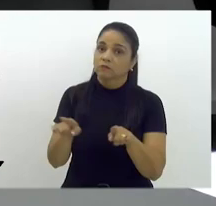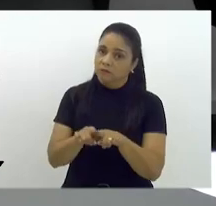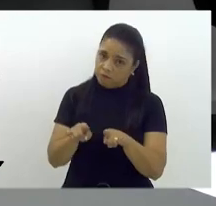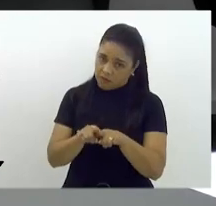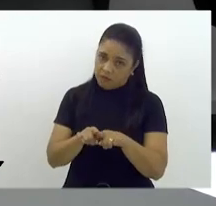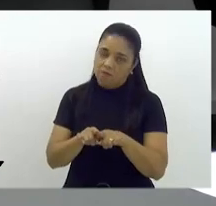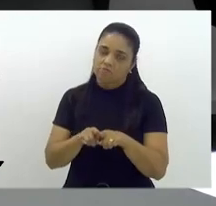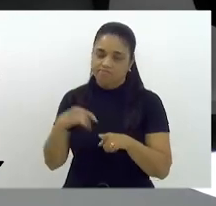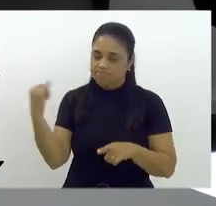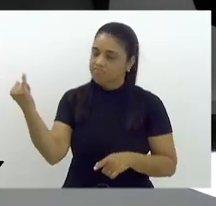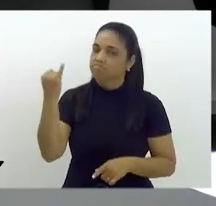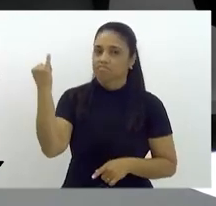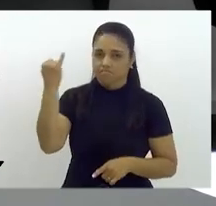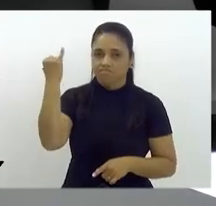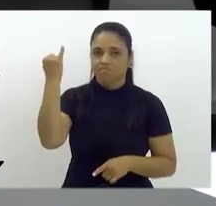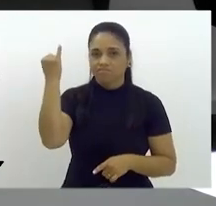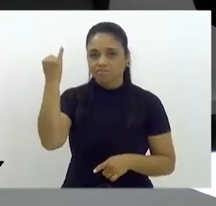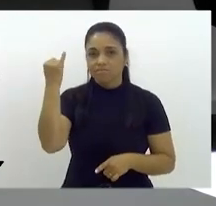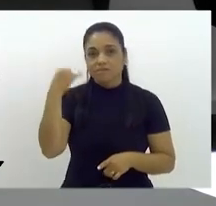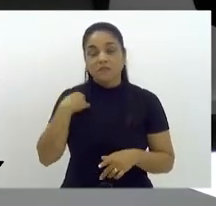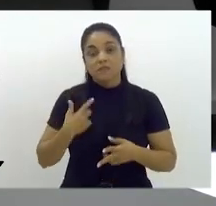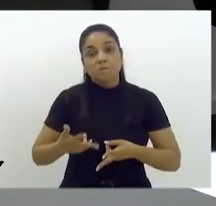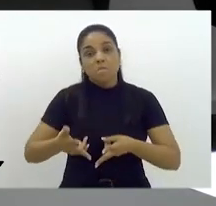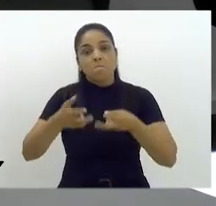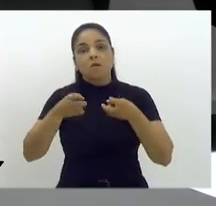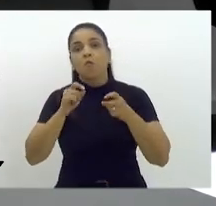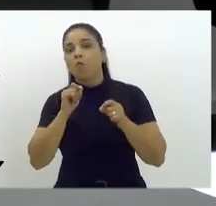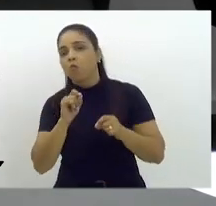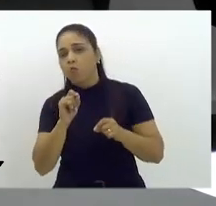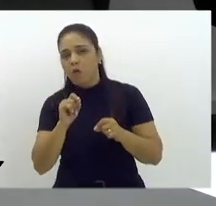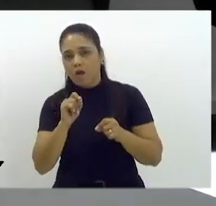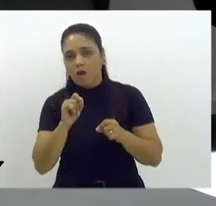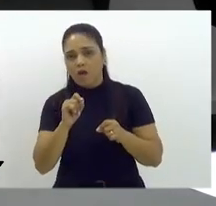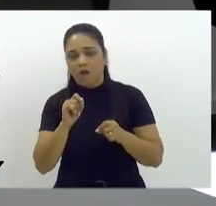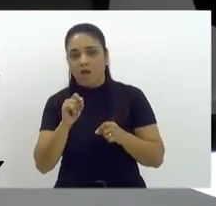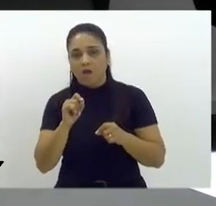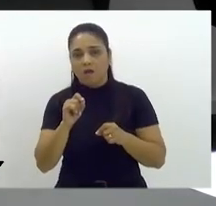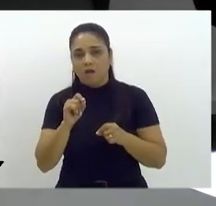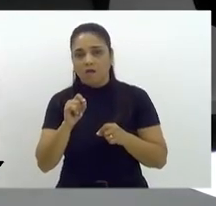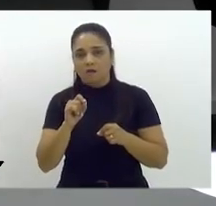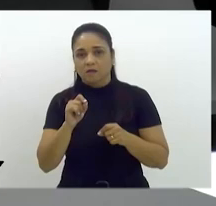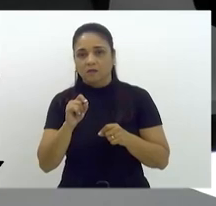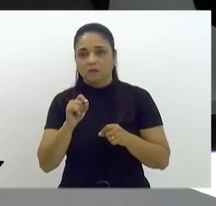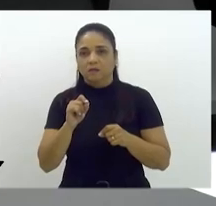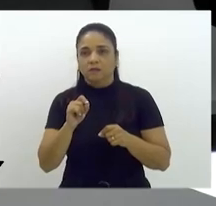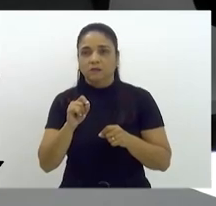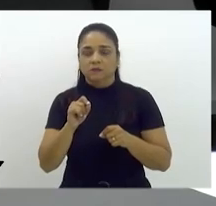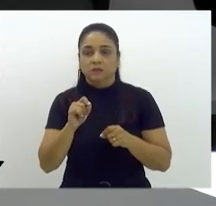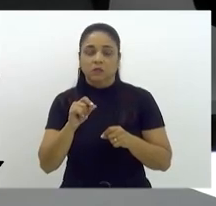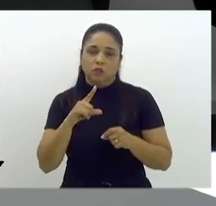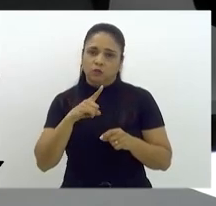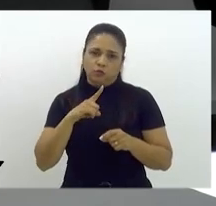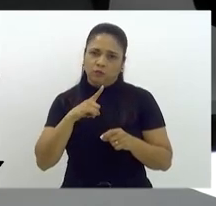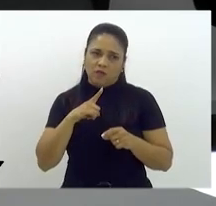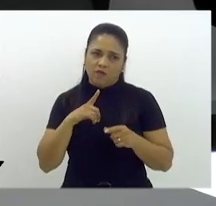também e aí a gente vai ver na questão das mulheres não houve um recorte de classe social aqui que não deu para fazer